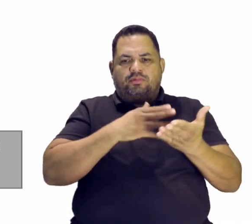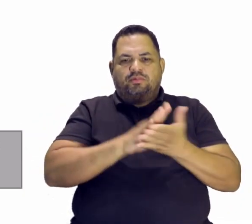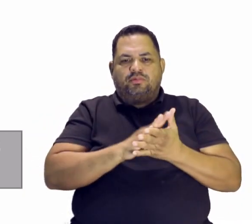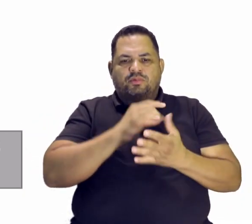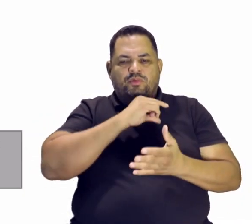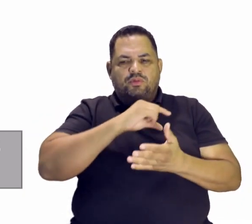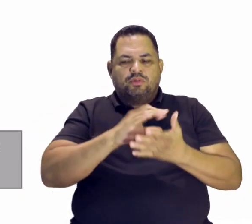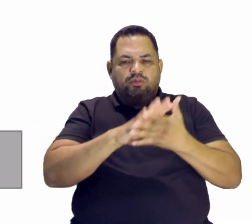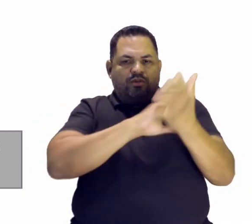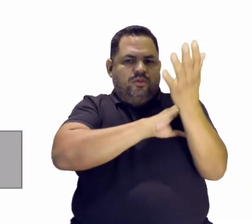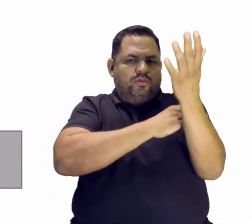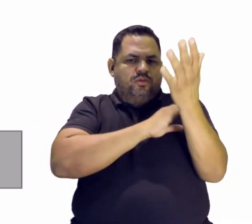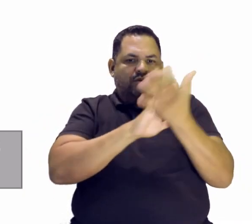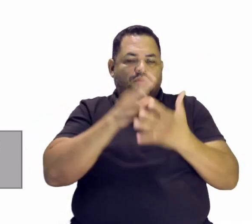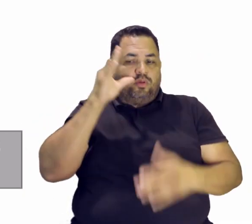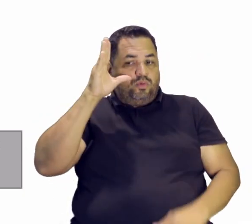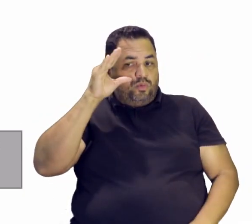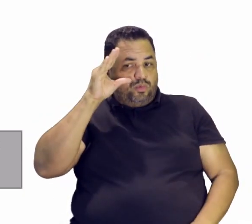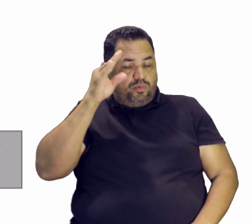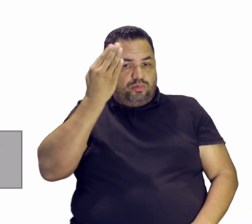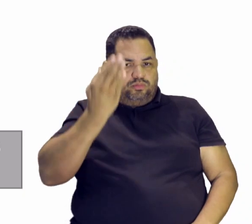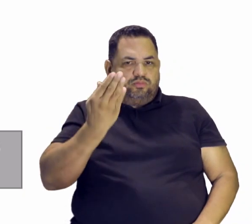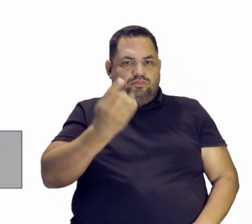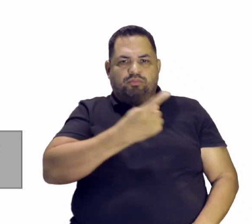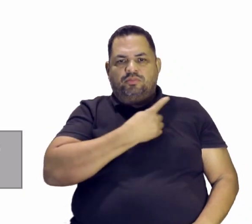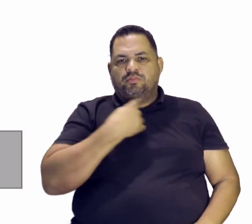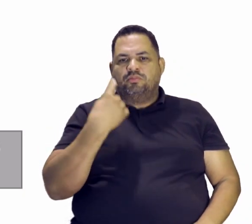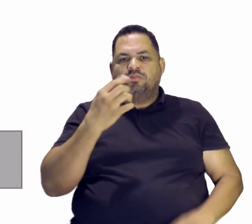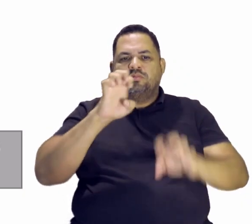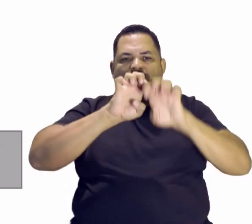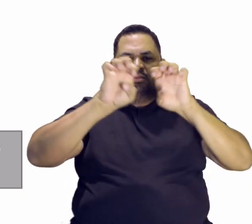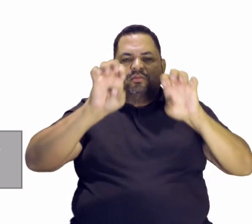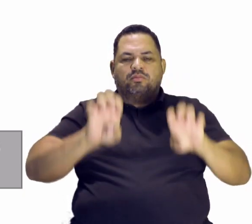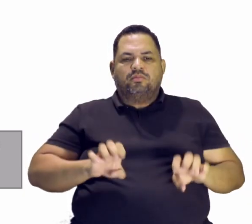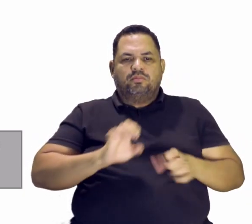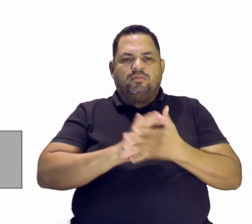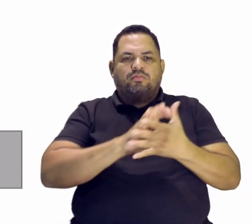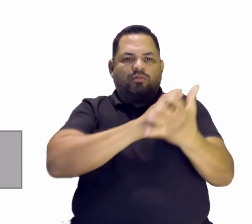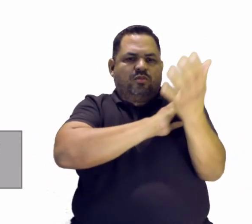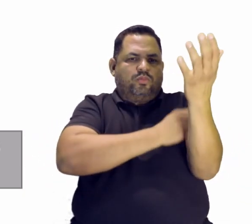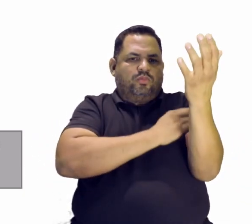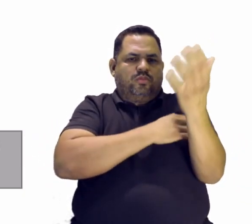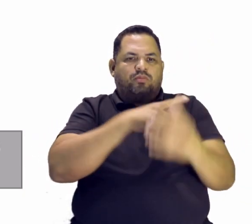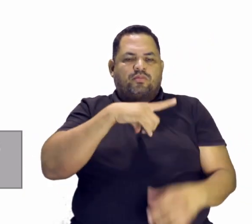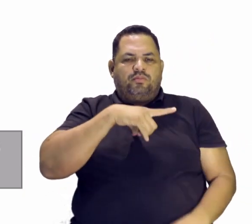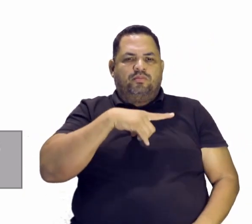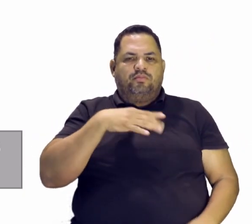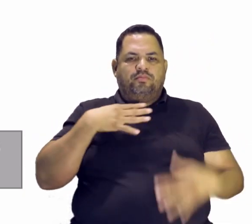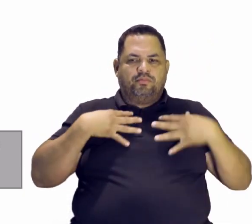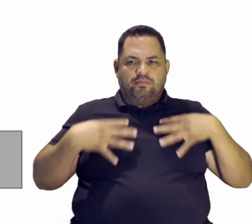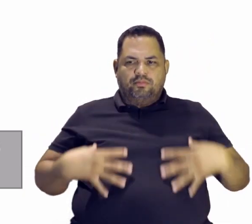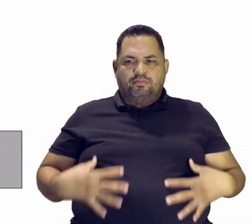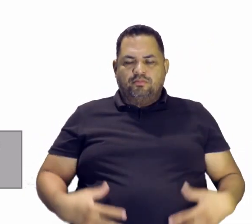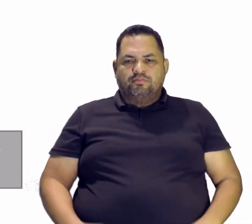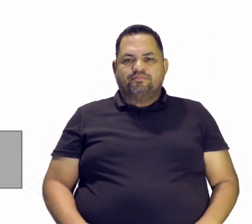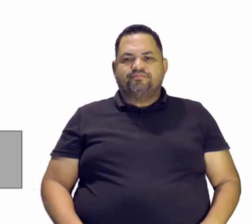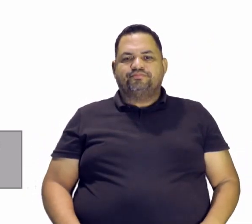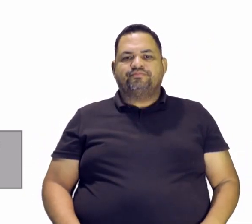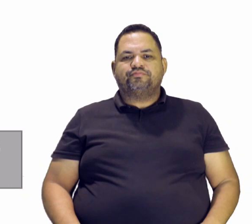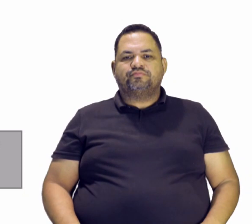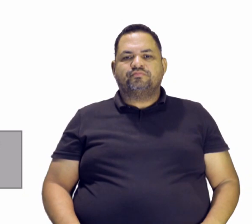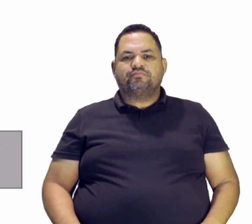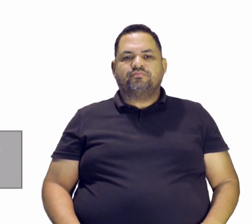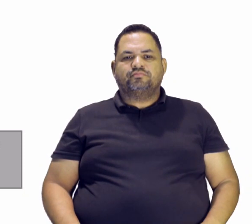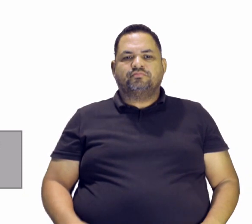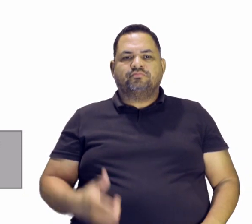bem curioso, é bem interessante a nossa estrutura muscular, né? A gente percebe que não sai